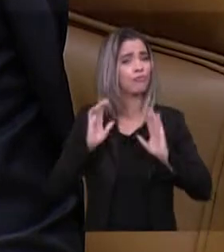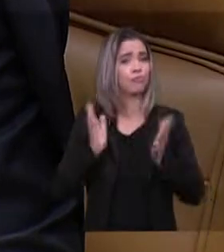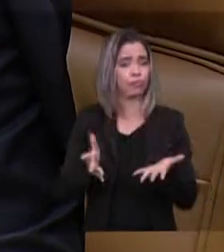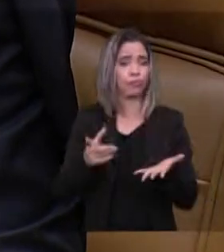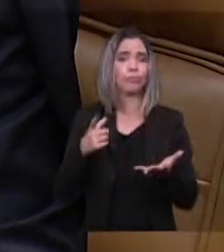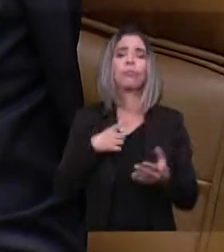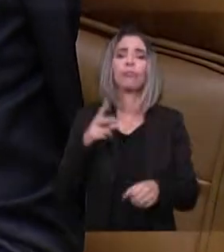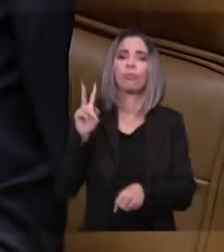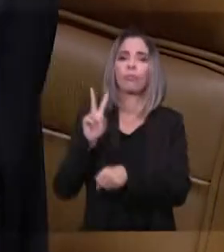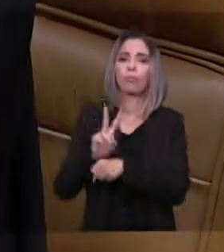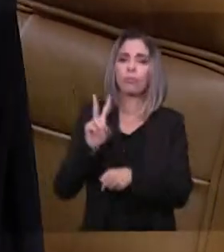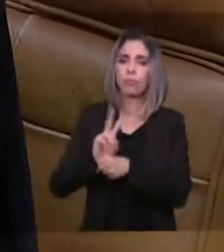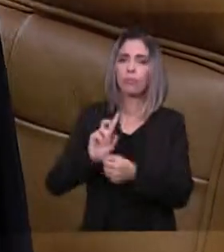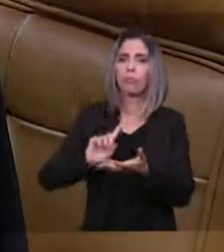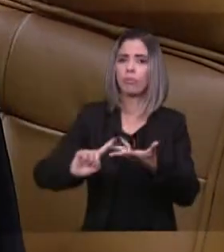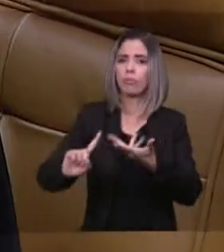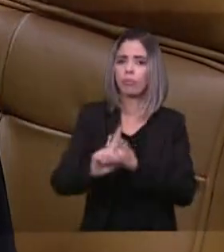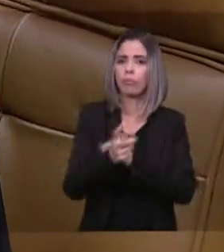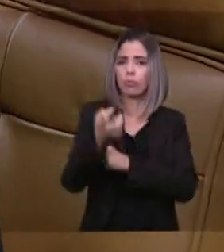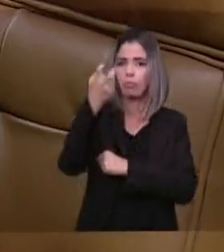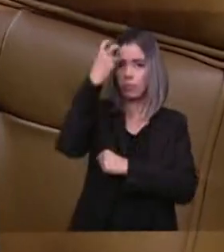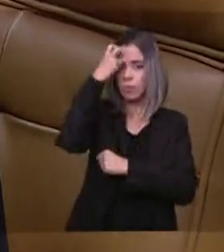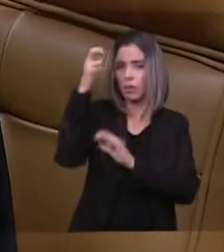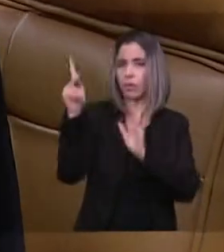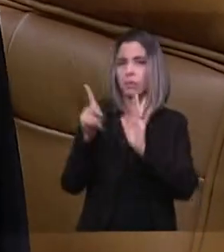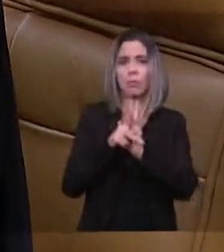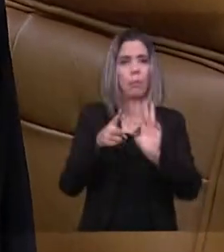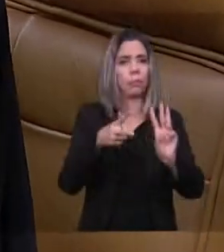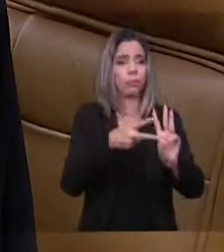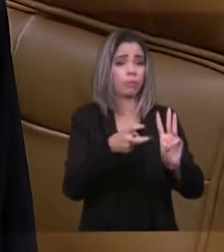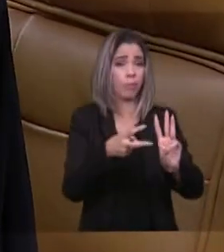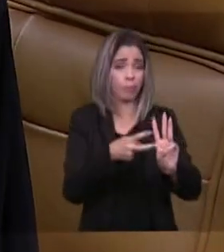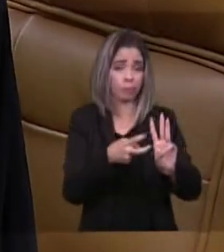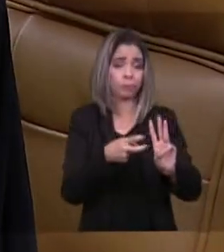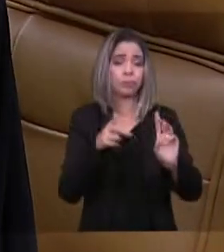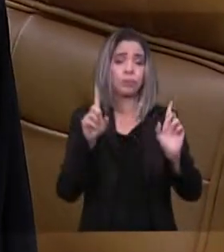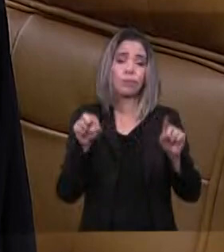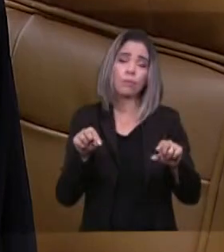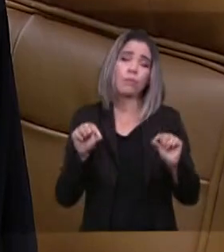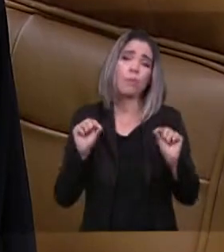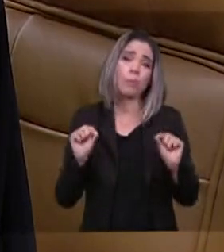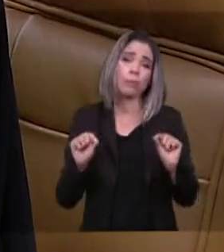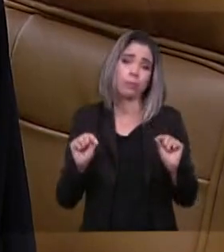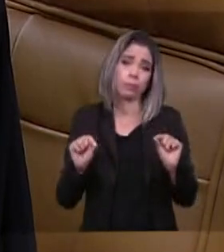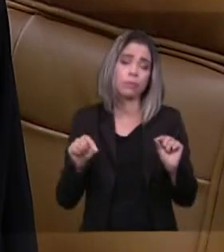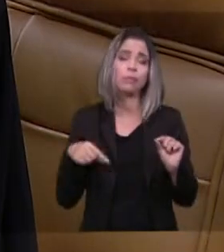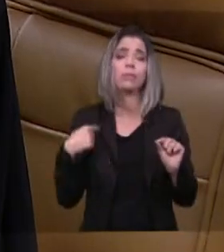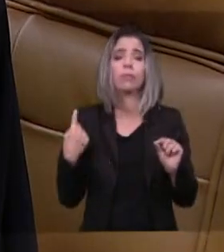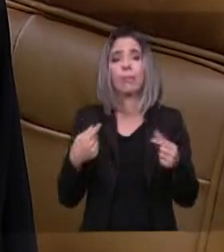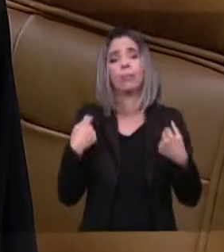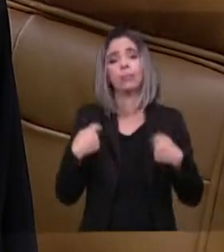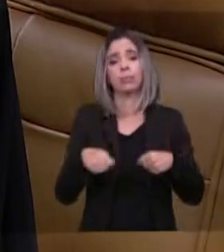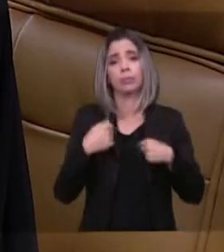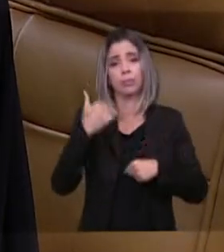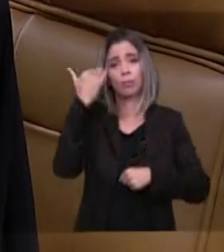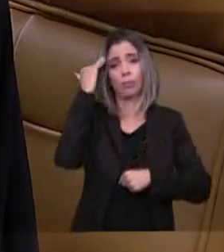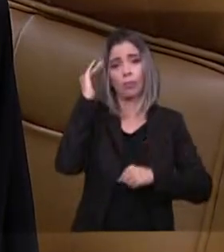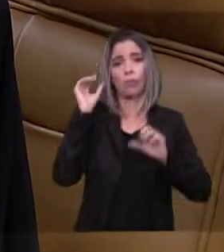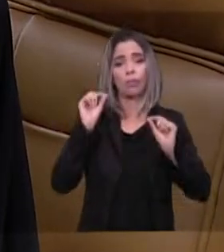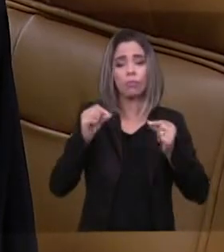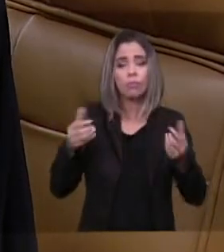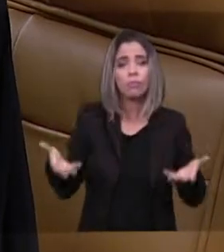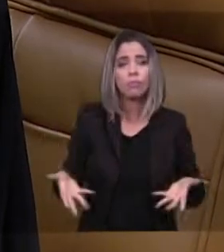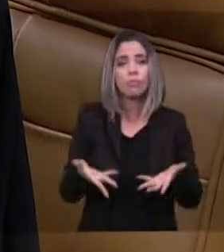originárias que protegem na pauta recurso extraordinário número 1.173.65 de FUNAI. É o mínimo que o intérprete pode fazer